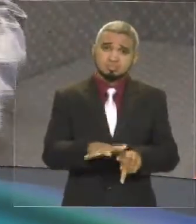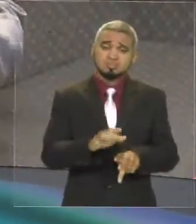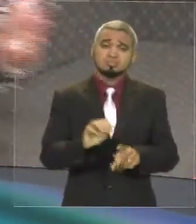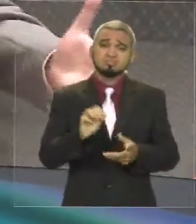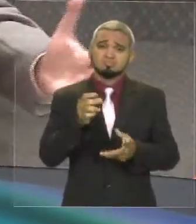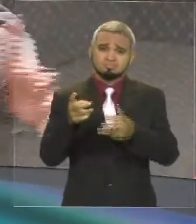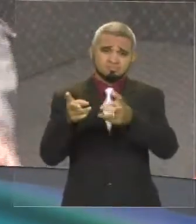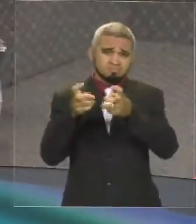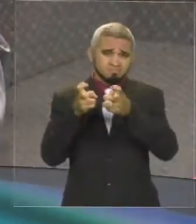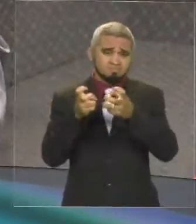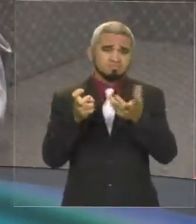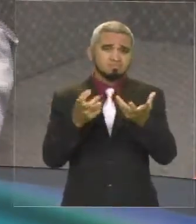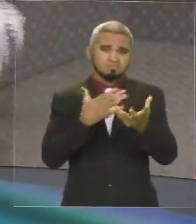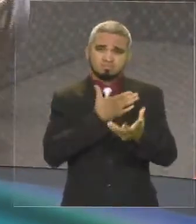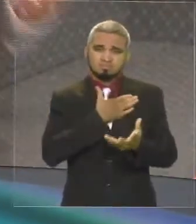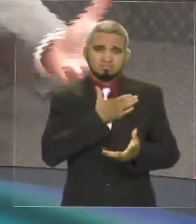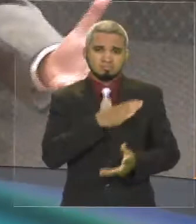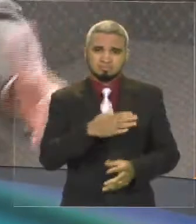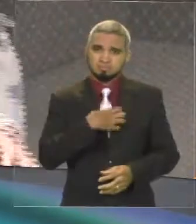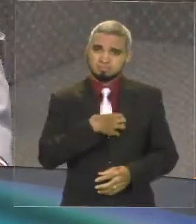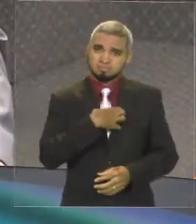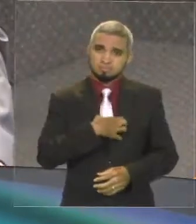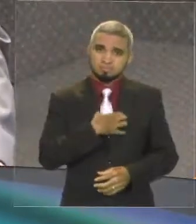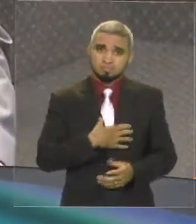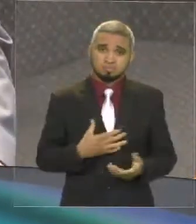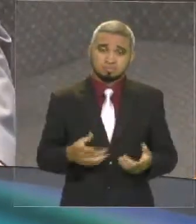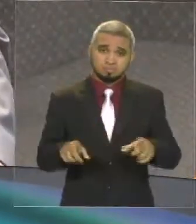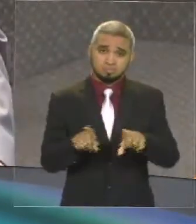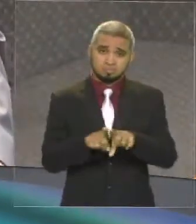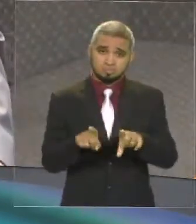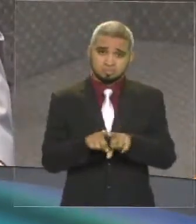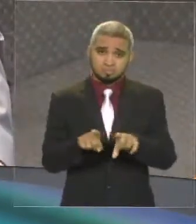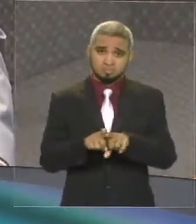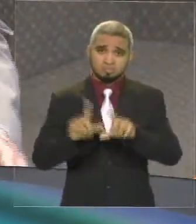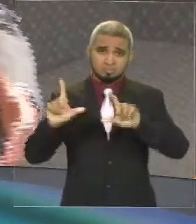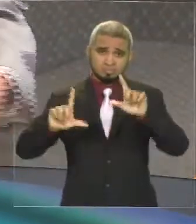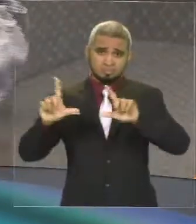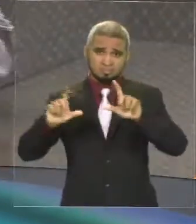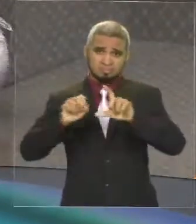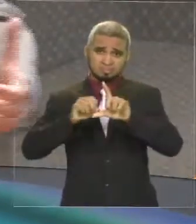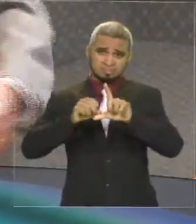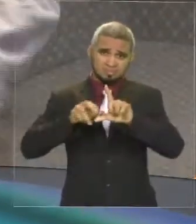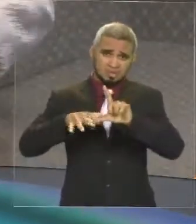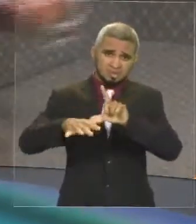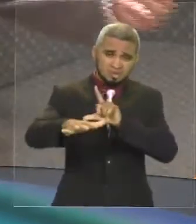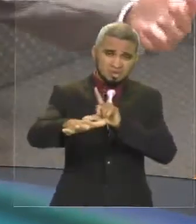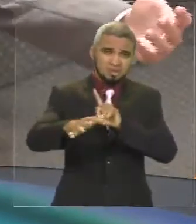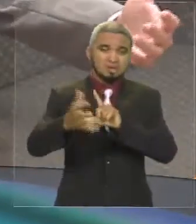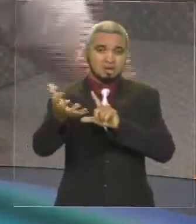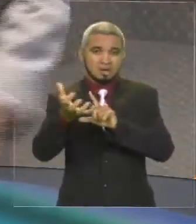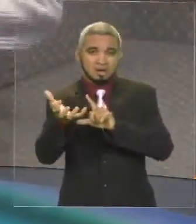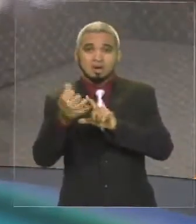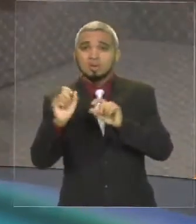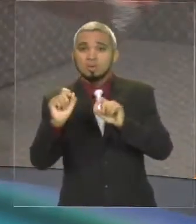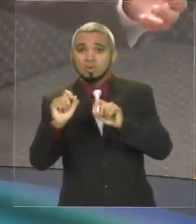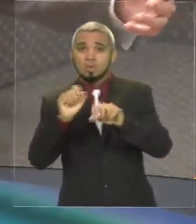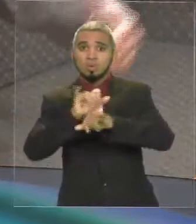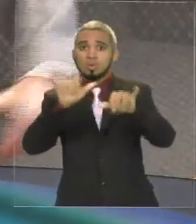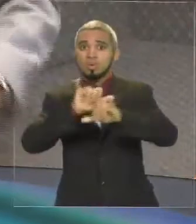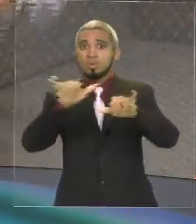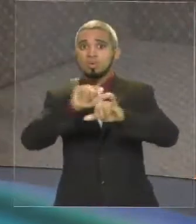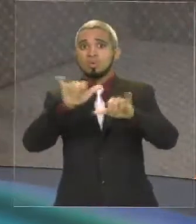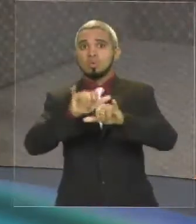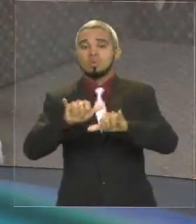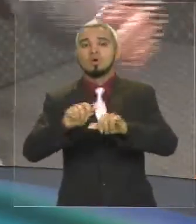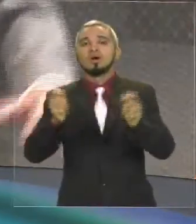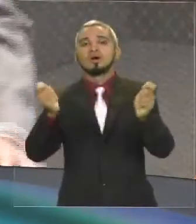a grande mídia, que quer também ter audiência, quando há esses casos em que envolve políticos, dá uma grande divulgação